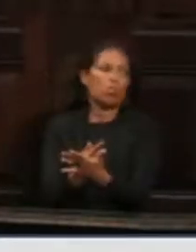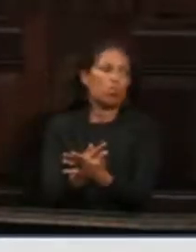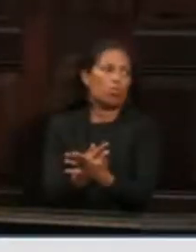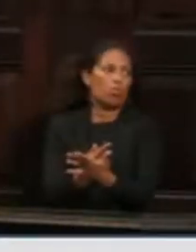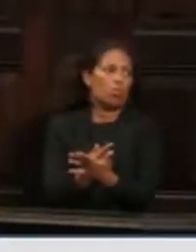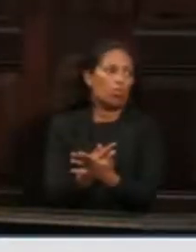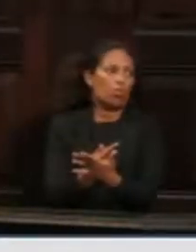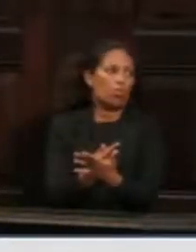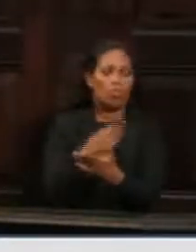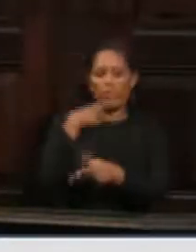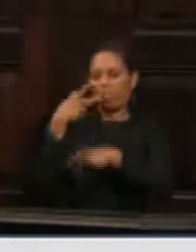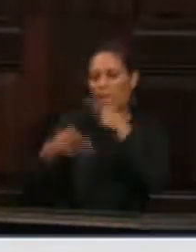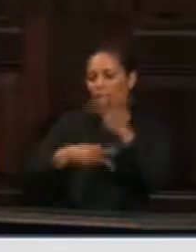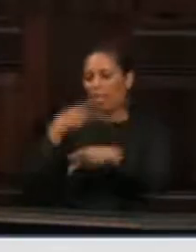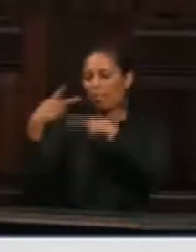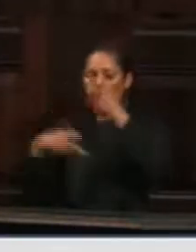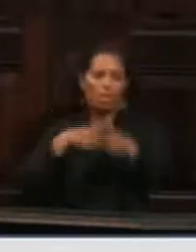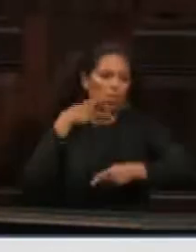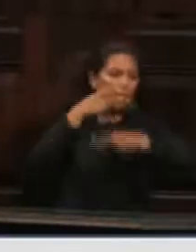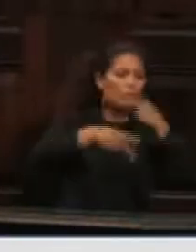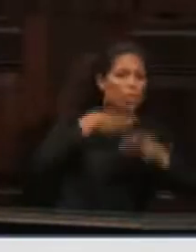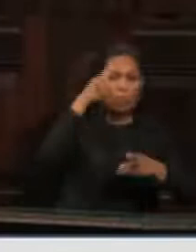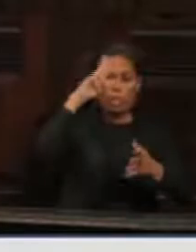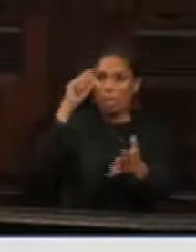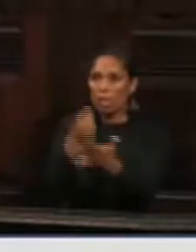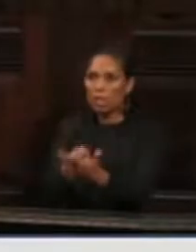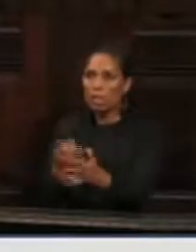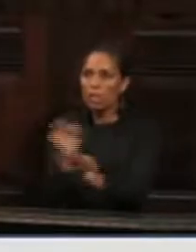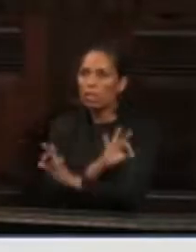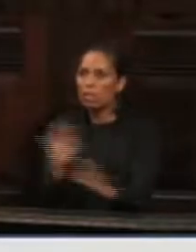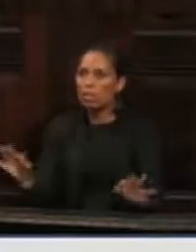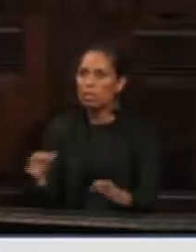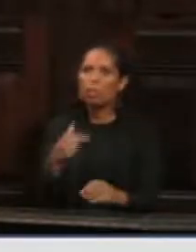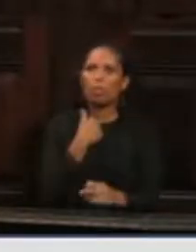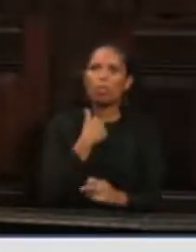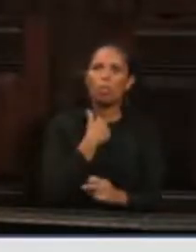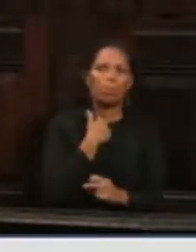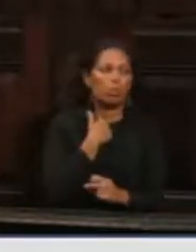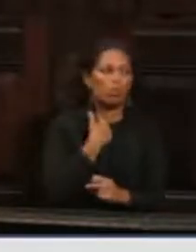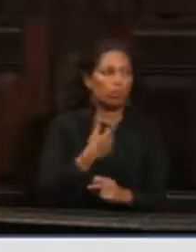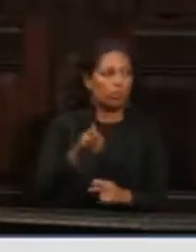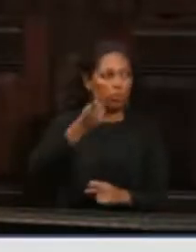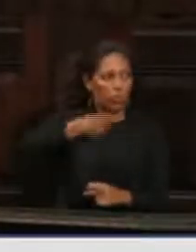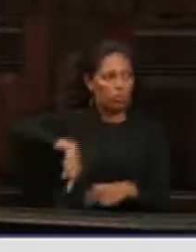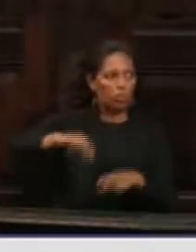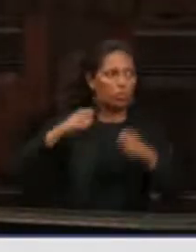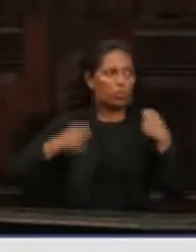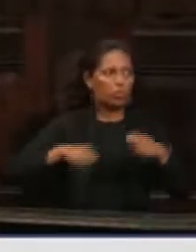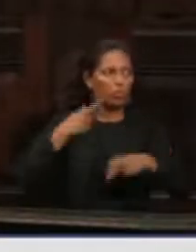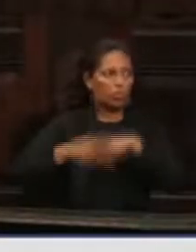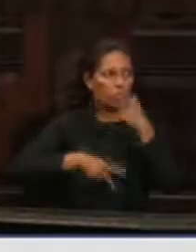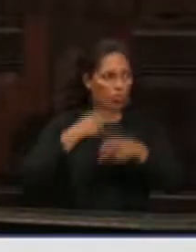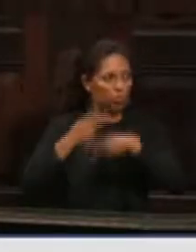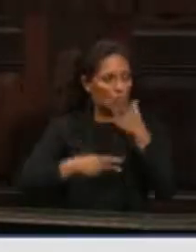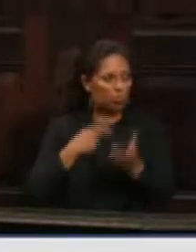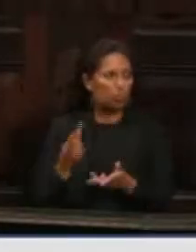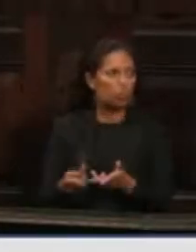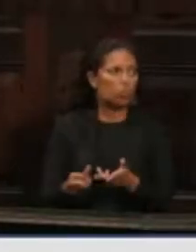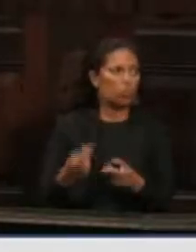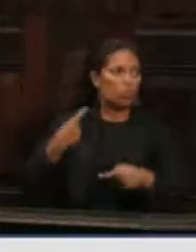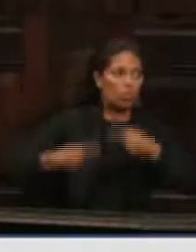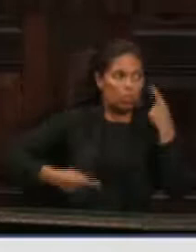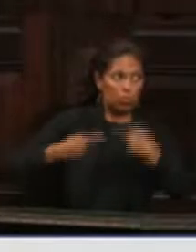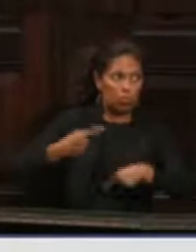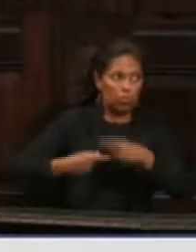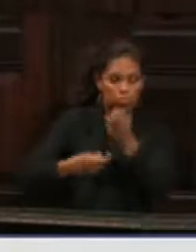para ficar um pingue-pongue e a gente não tomar uma decisão a respeito disso. Então, uma decisão que seja econômica, que faça sentido realmente para o